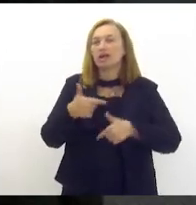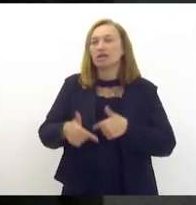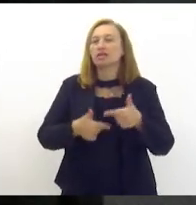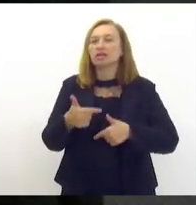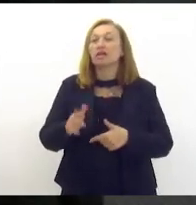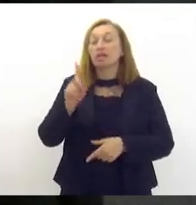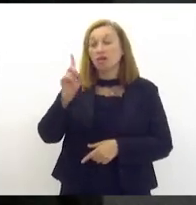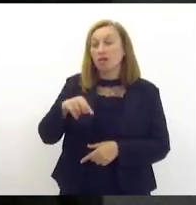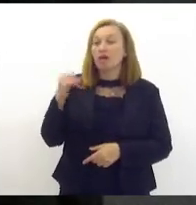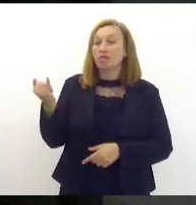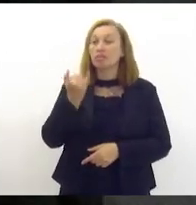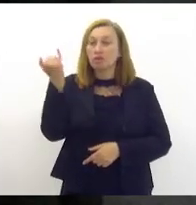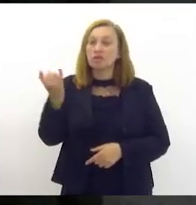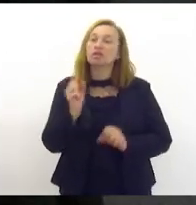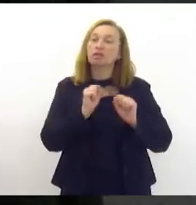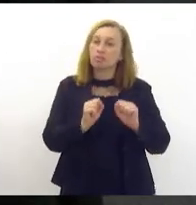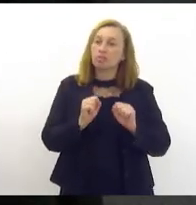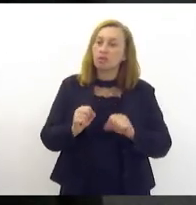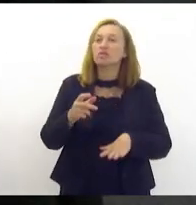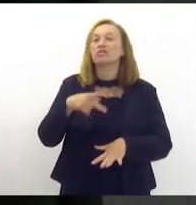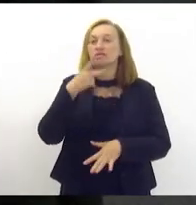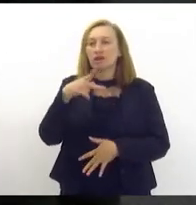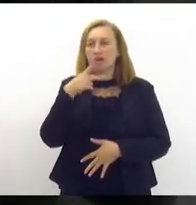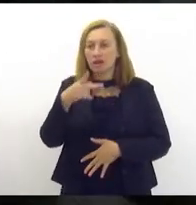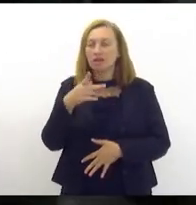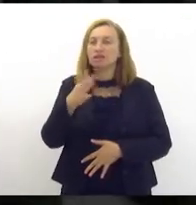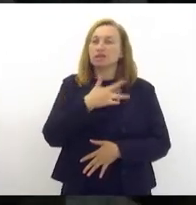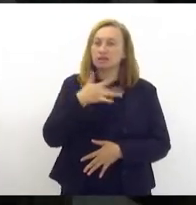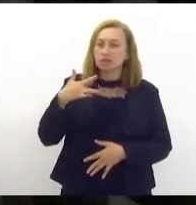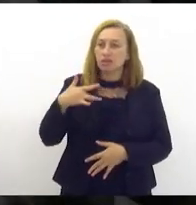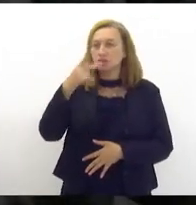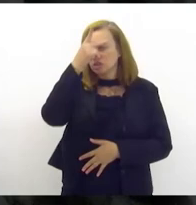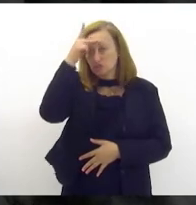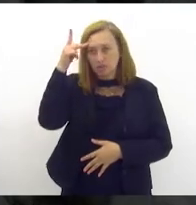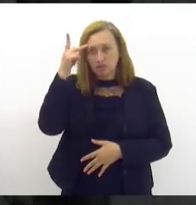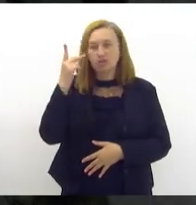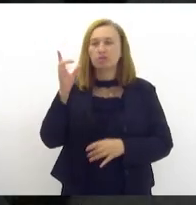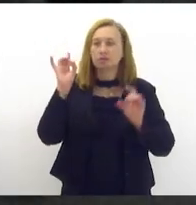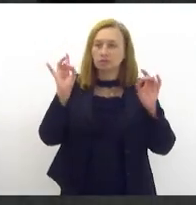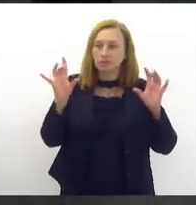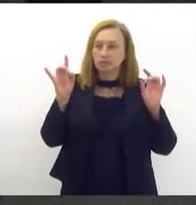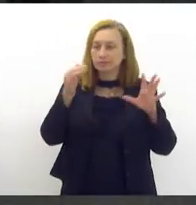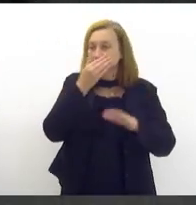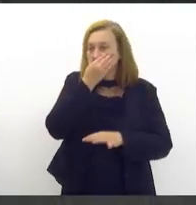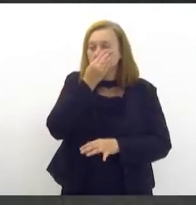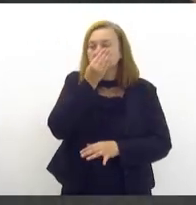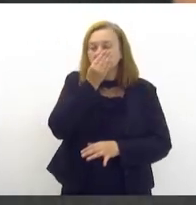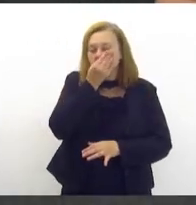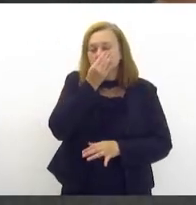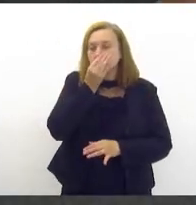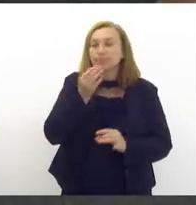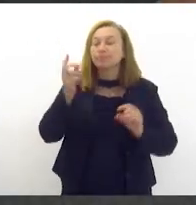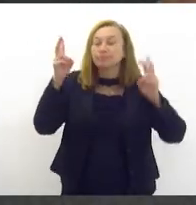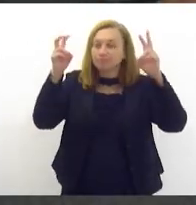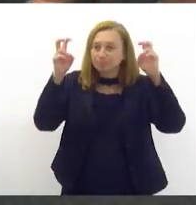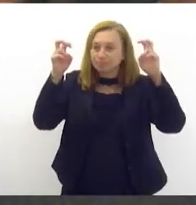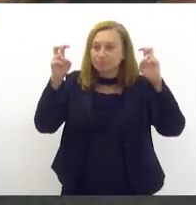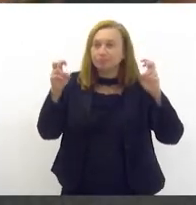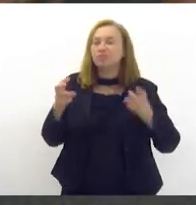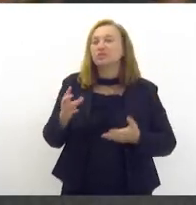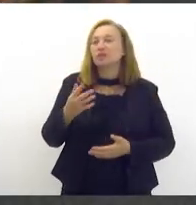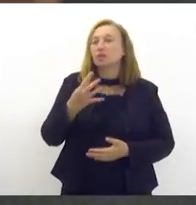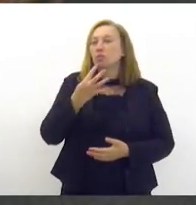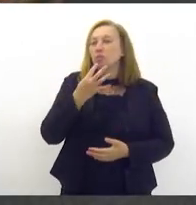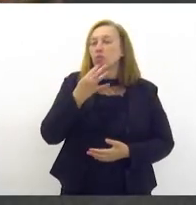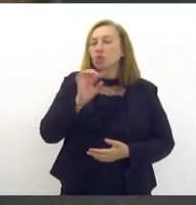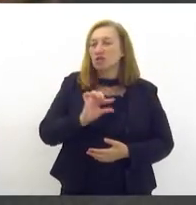algo importante para que a gente possa falar da saúde das pessoas, em especial, trazendo um tema que é tão desconhecido